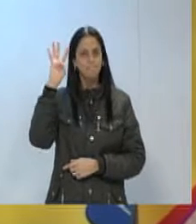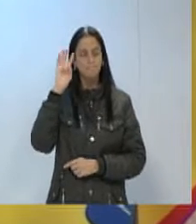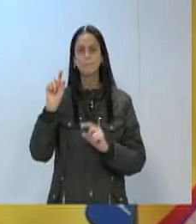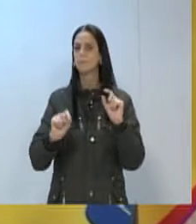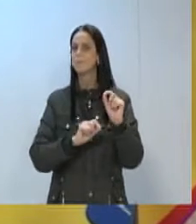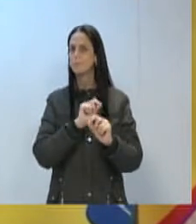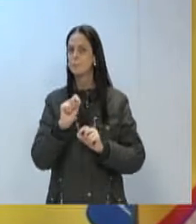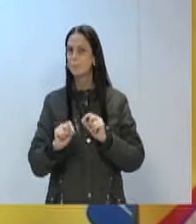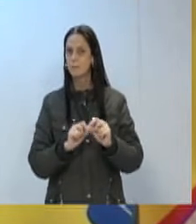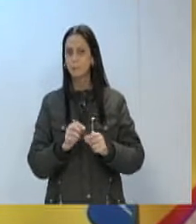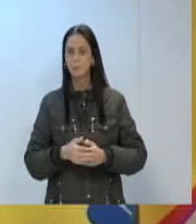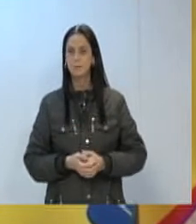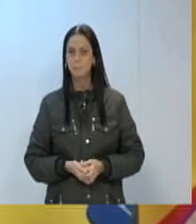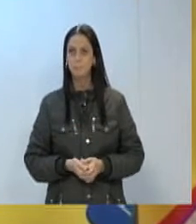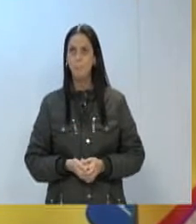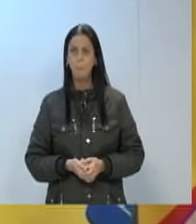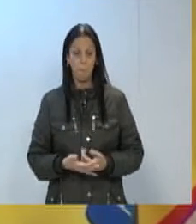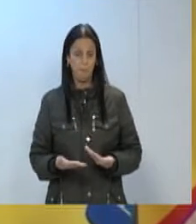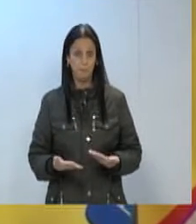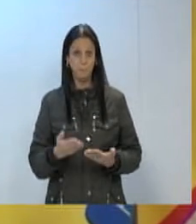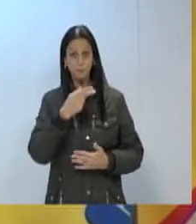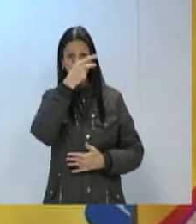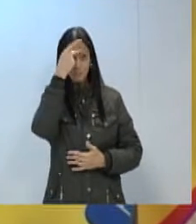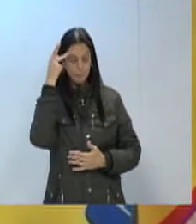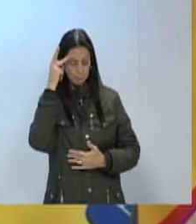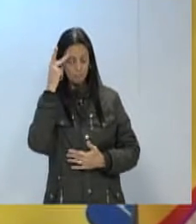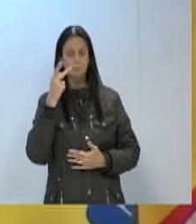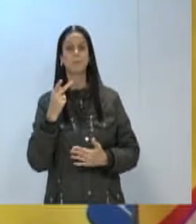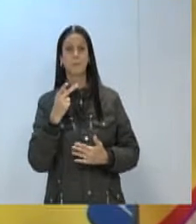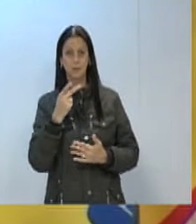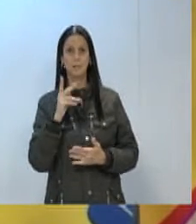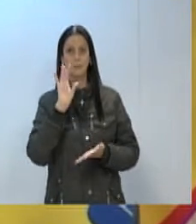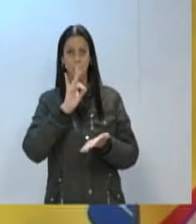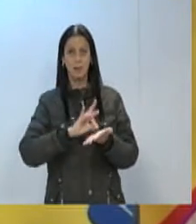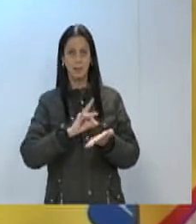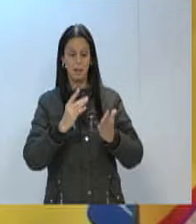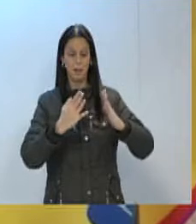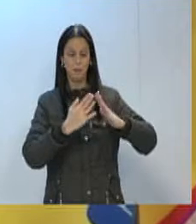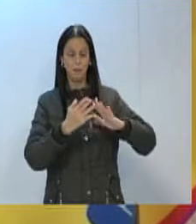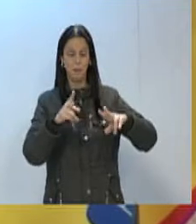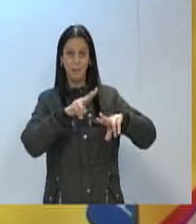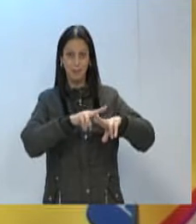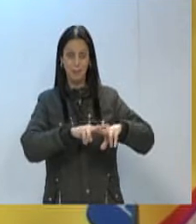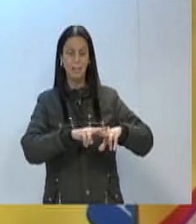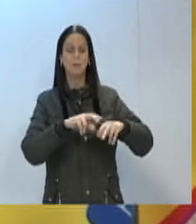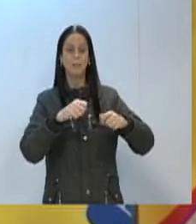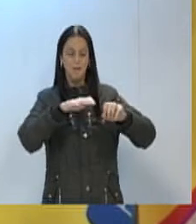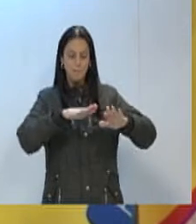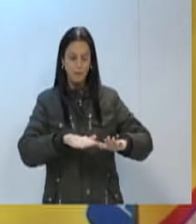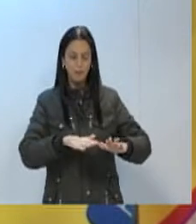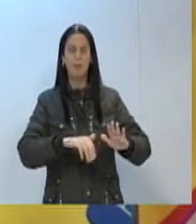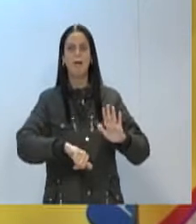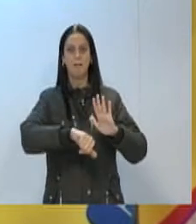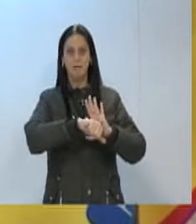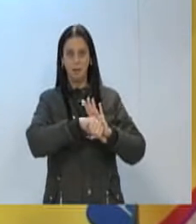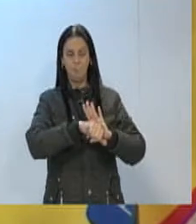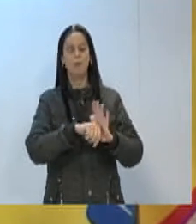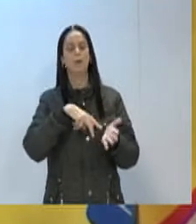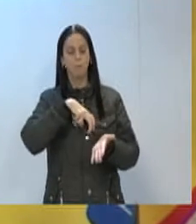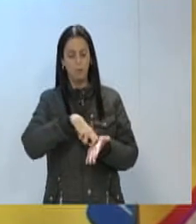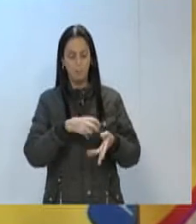hoje aqui é esses presidiários precisam pagar pelos seus crimes eles não querem ser soltos